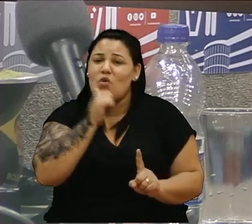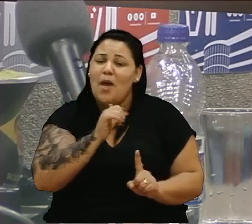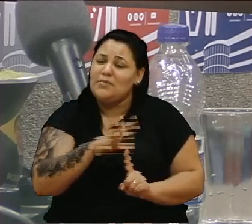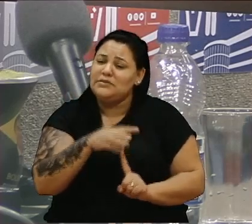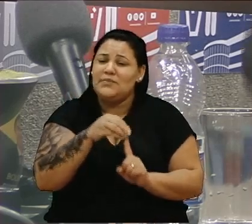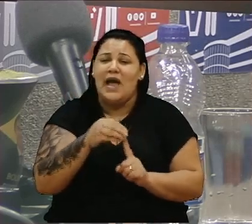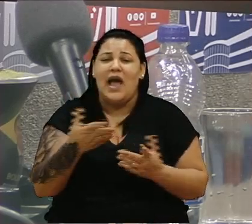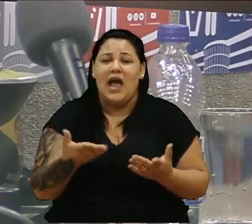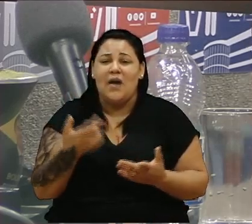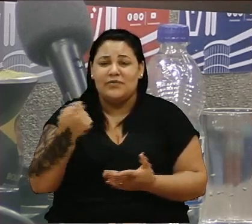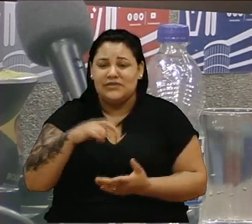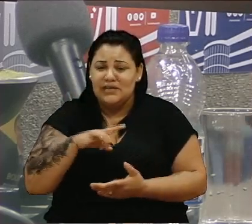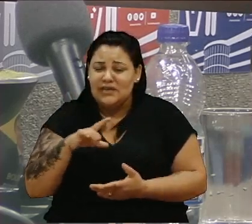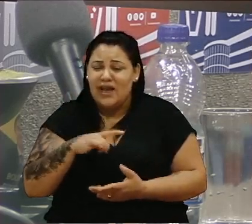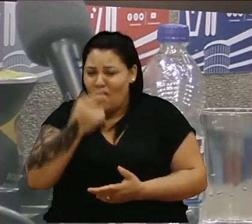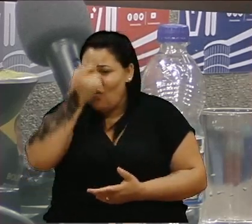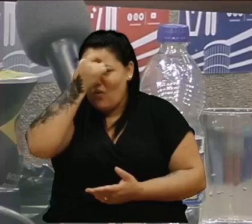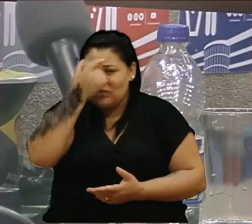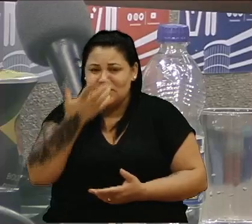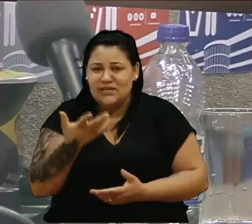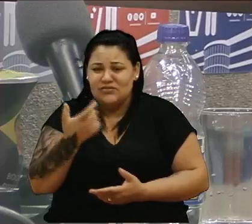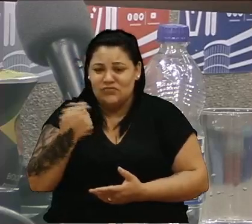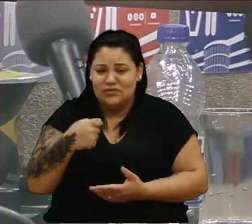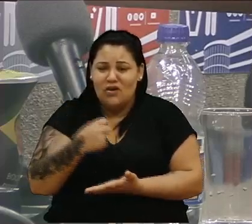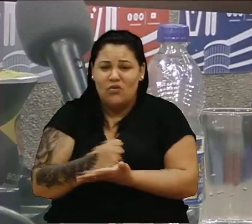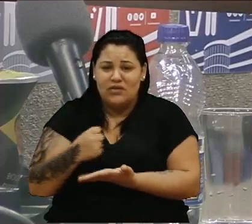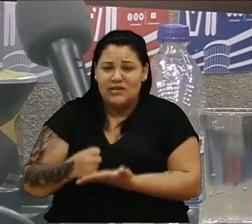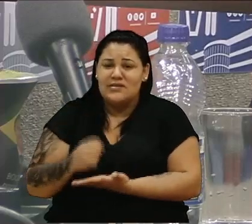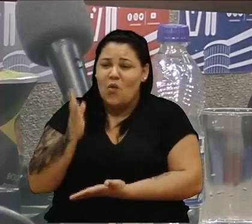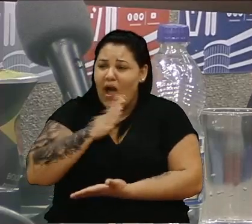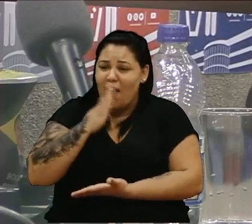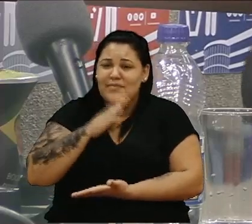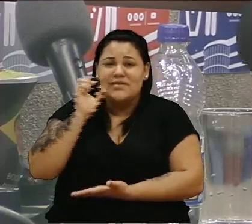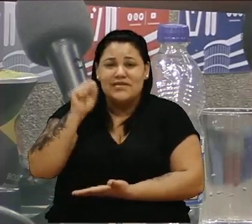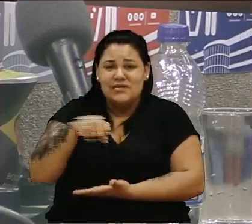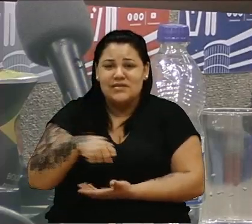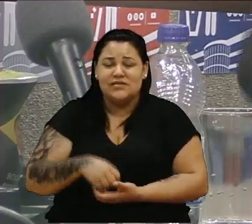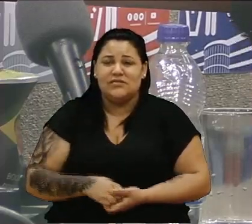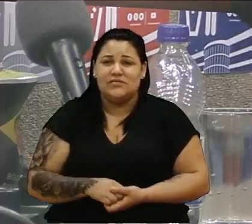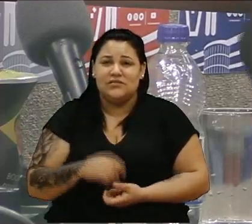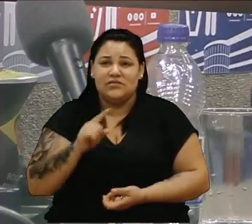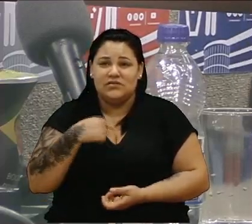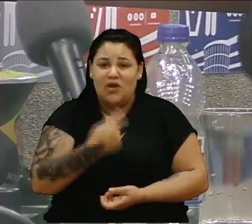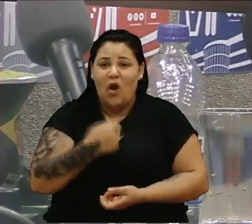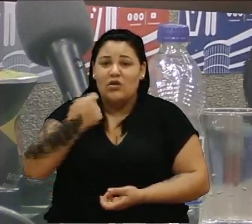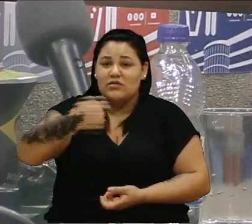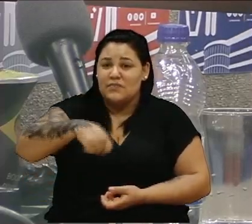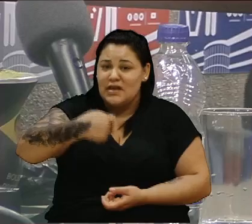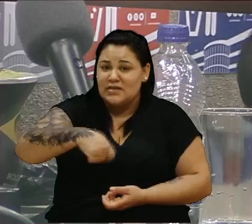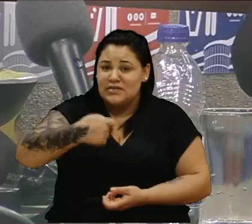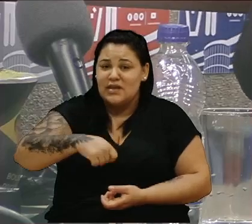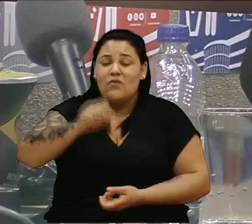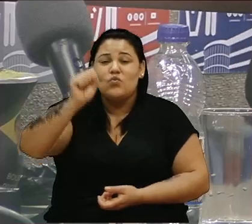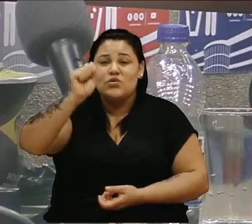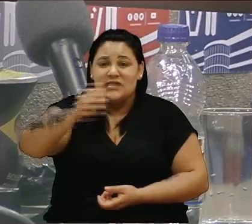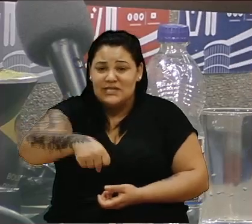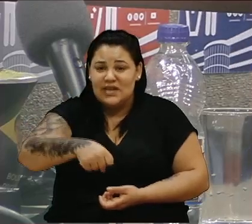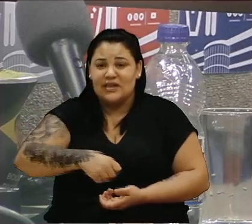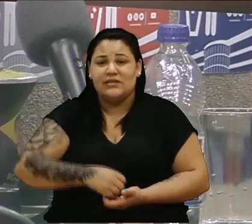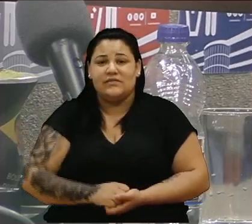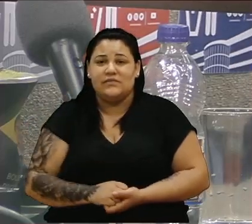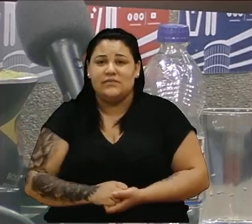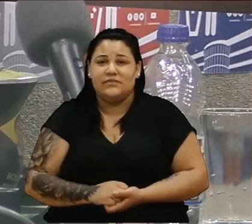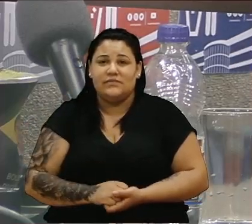Coloca a mão na consciência, nós precisamos desse efetivo já. Nós precisamos desse efetivo